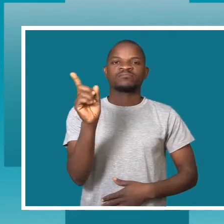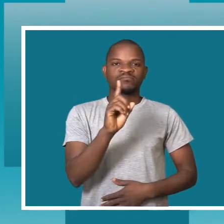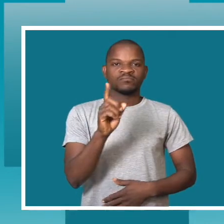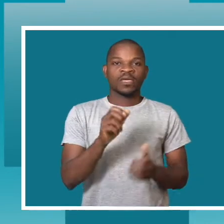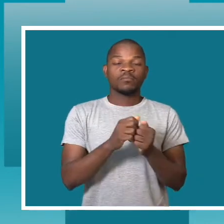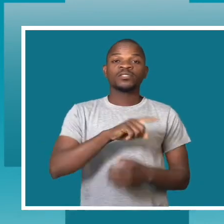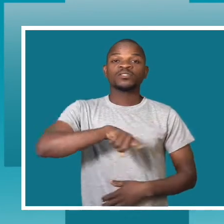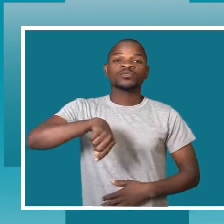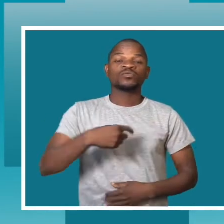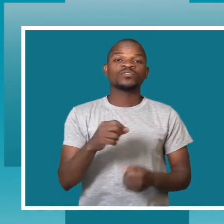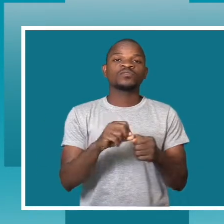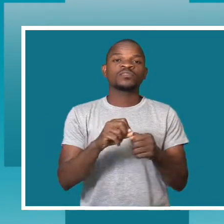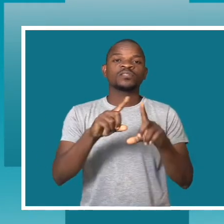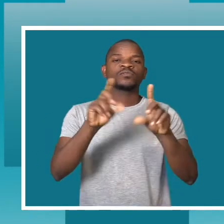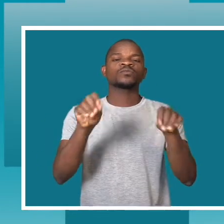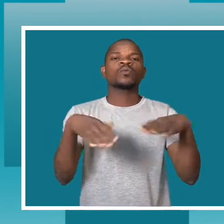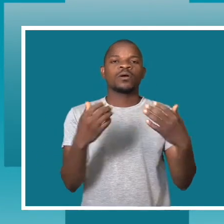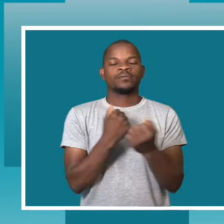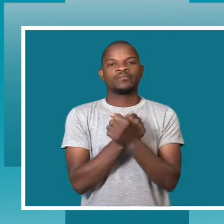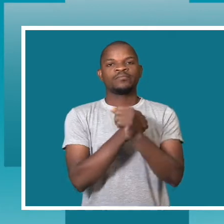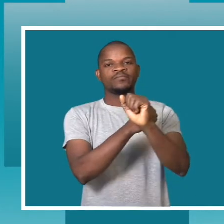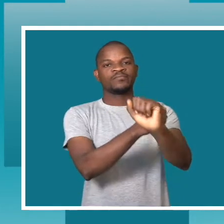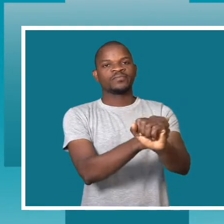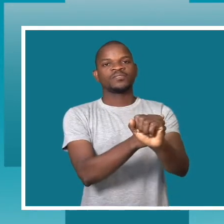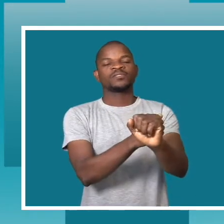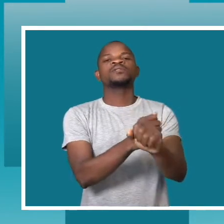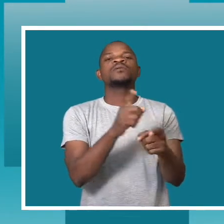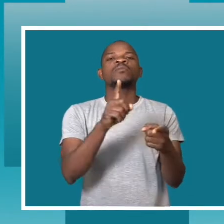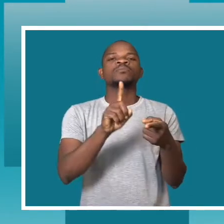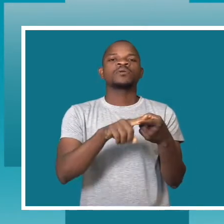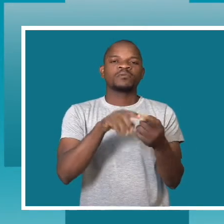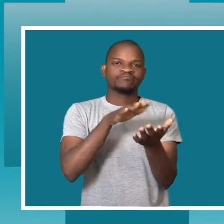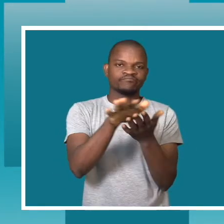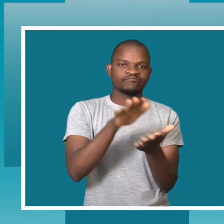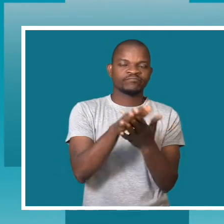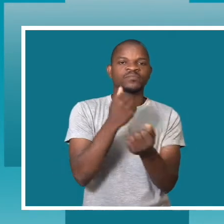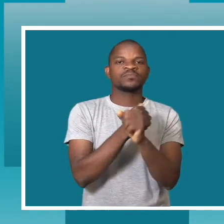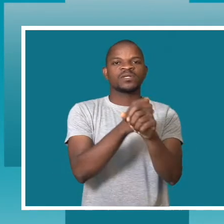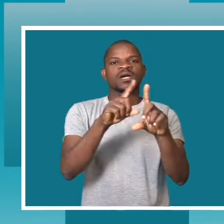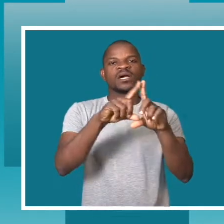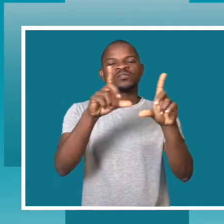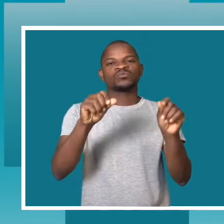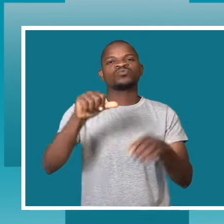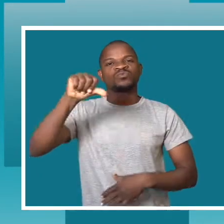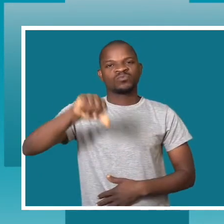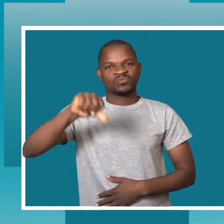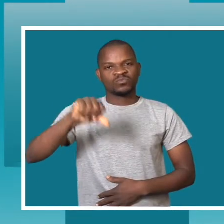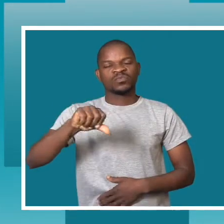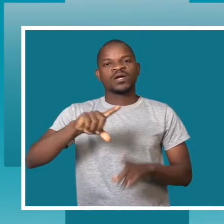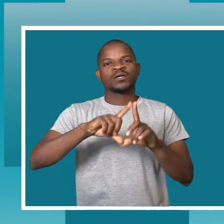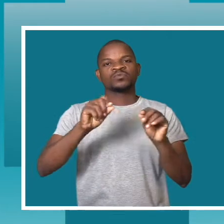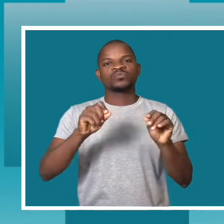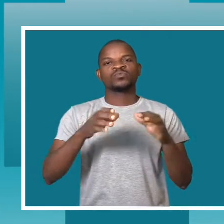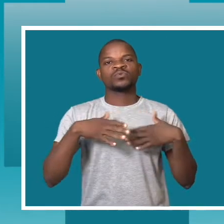O que nós achamos, o que nós estamos a fazer é prevenir-se, dar a palestra de MUDEFA, prevenir-se em prol daquilo que são as